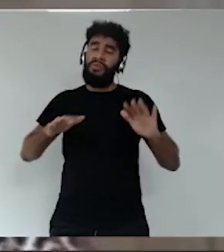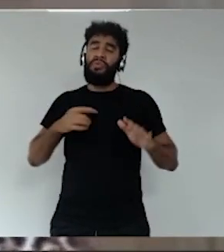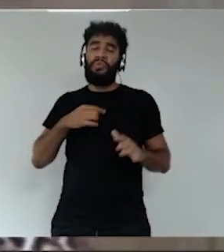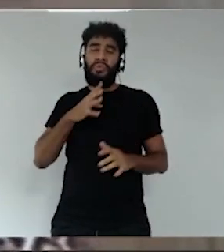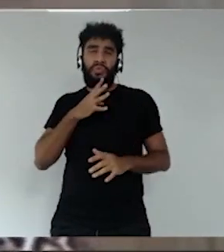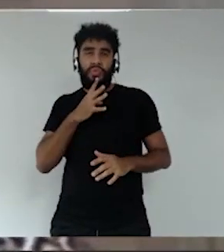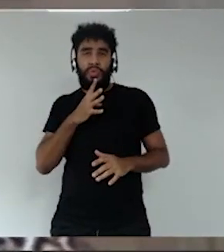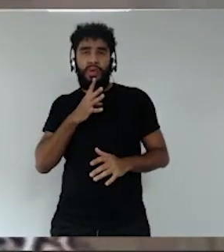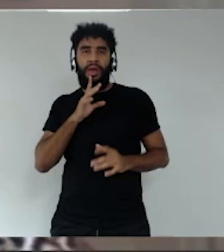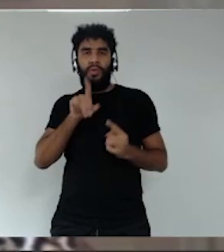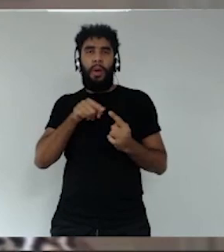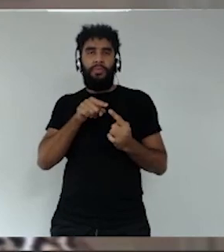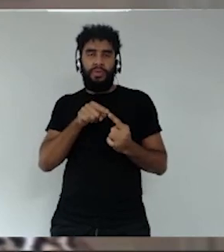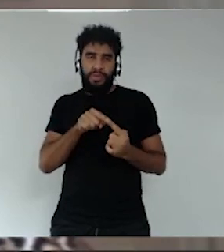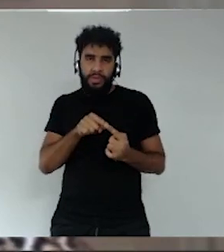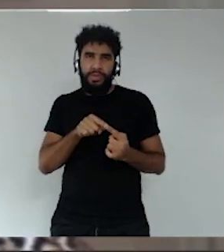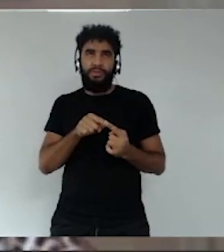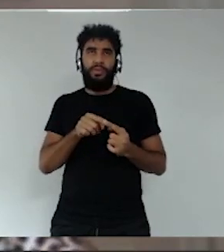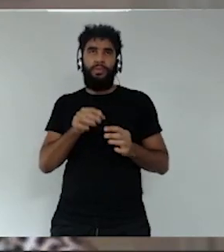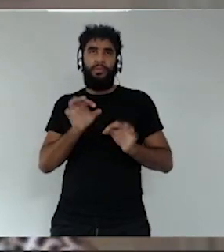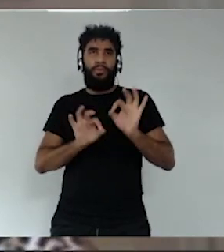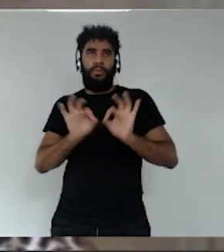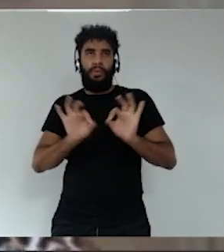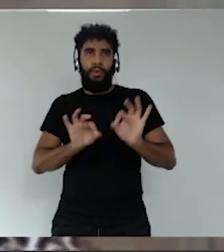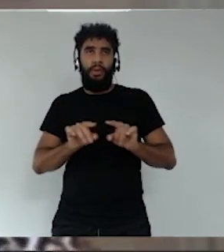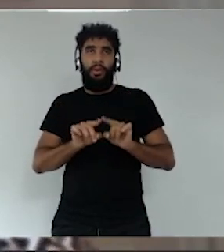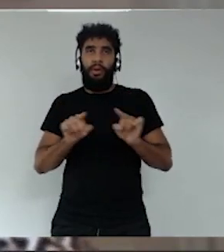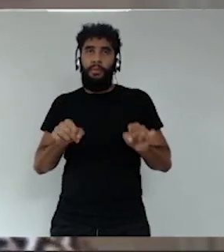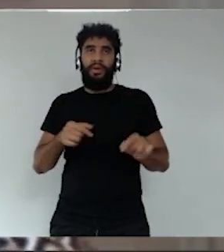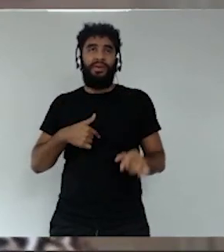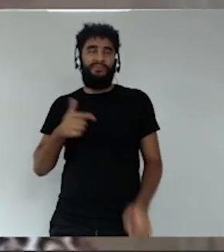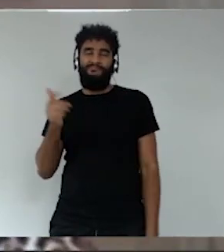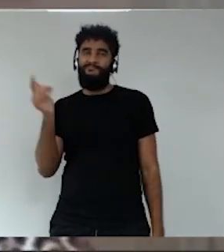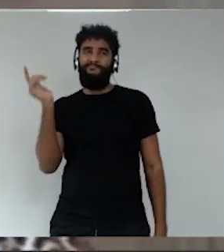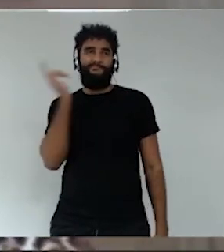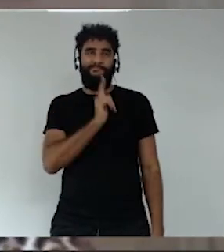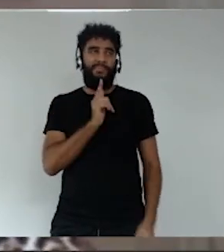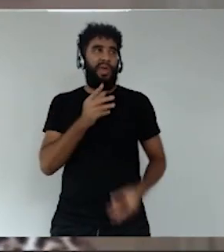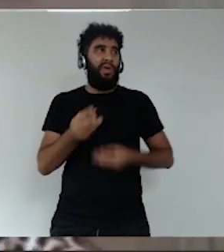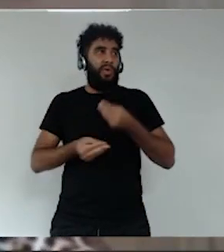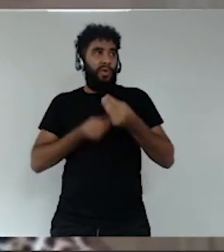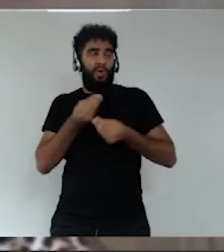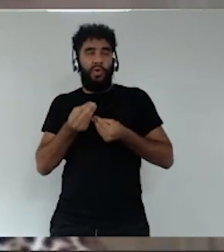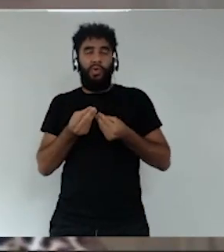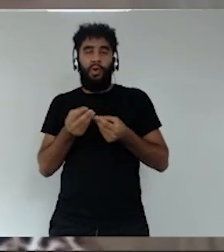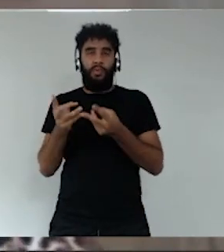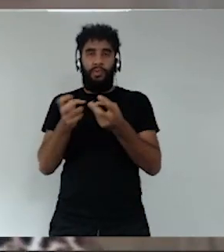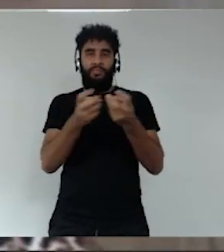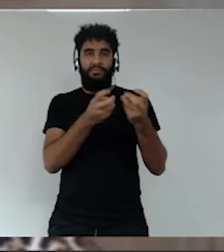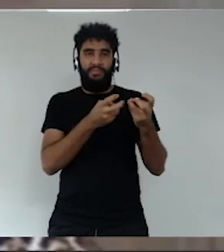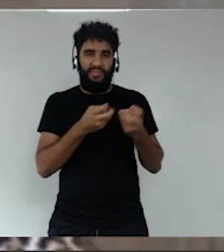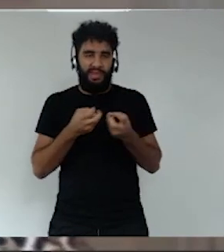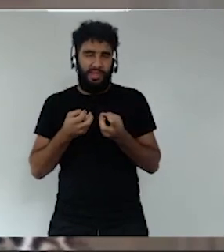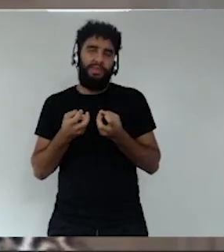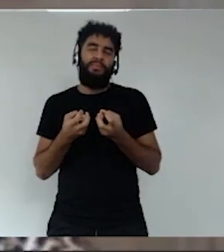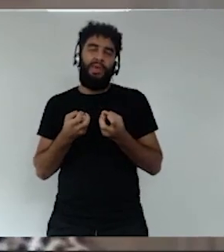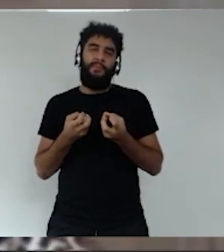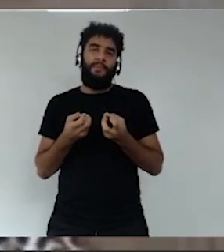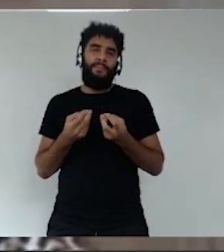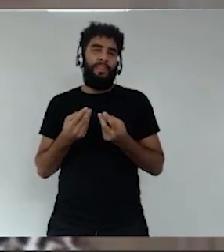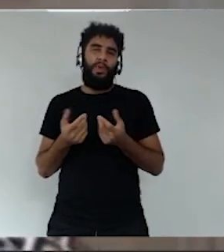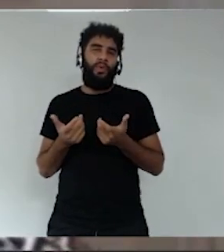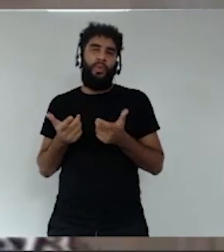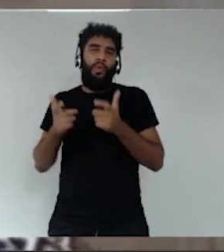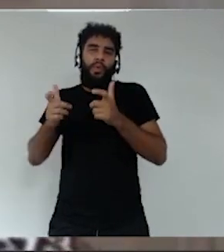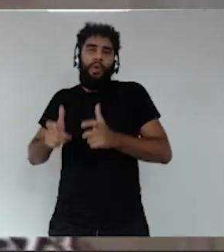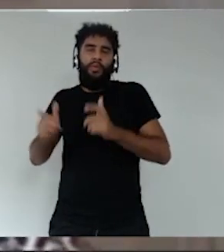dos métodos consensuais de solução de conflitos, mas eles ainda não conseguiram detectar exatamente onde que